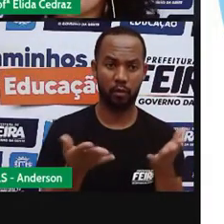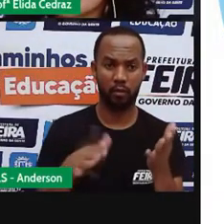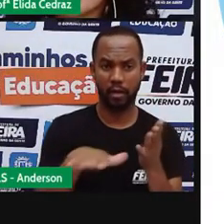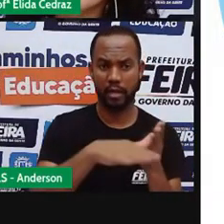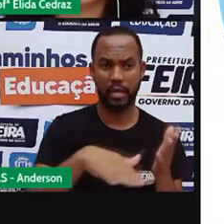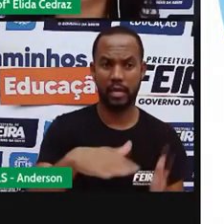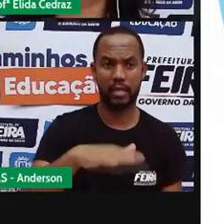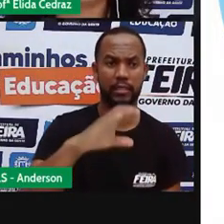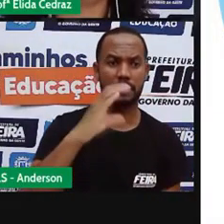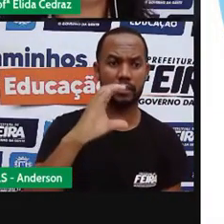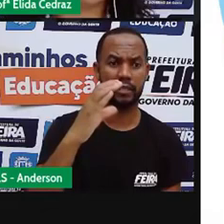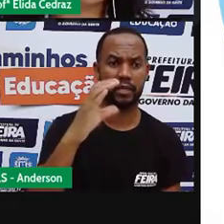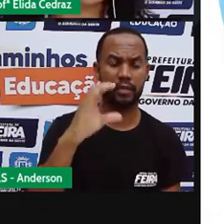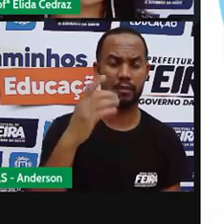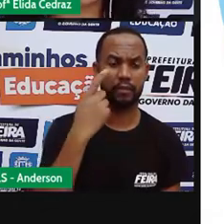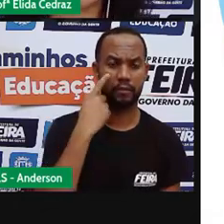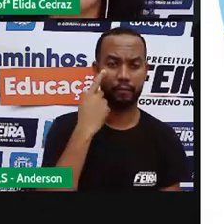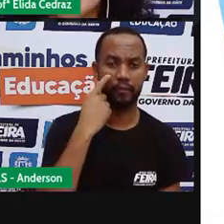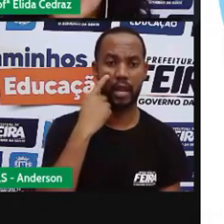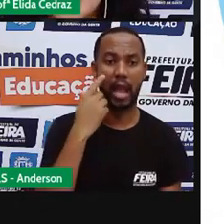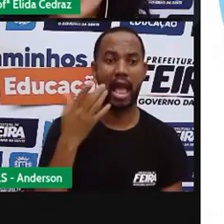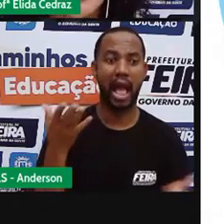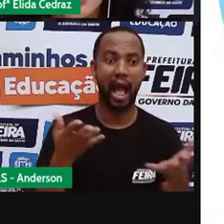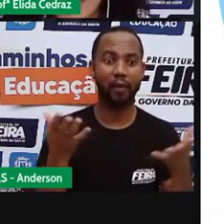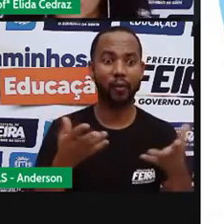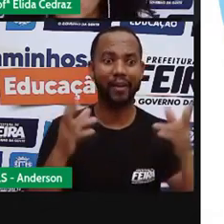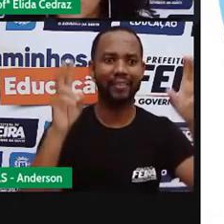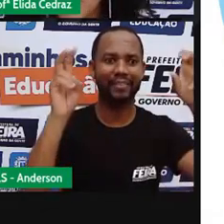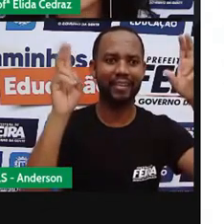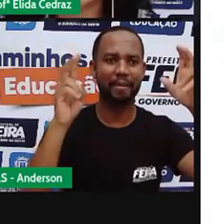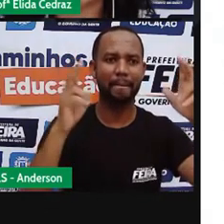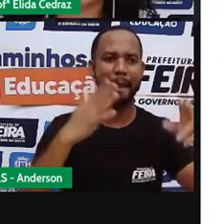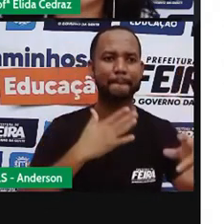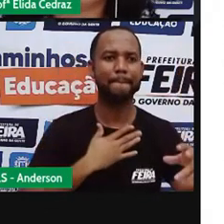Ciências Humanas, com o tema Revisão Minha Cidade.